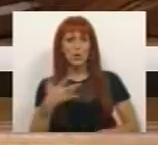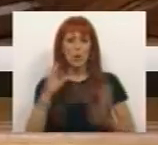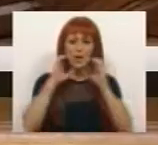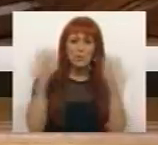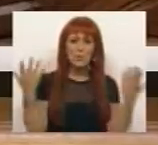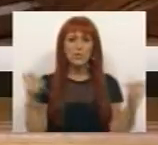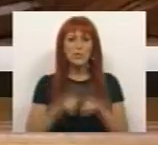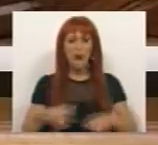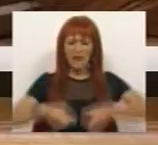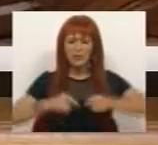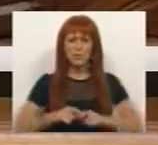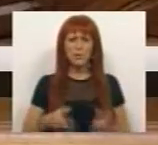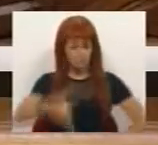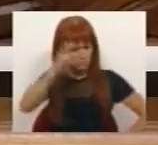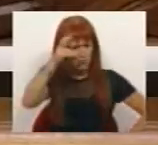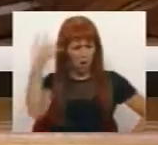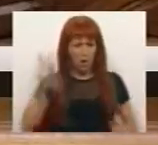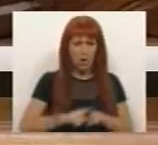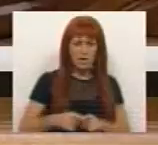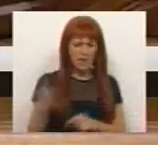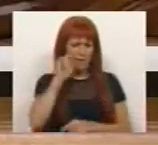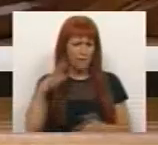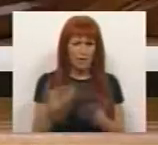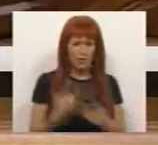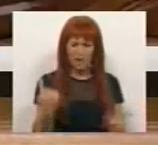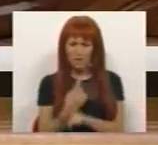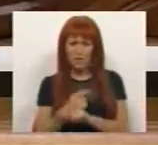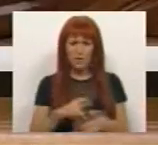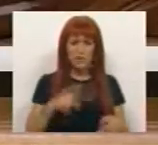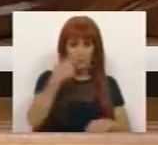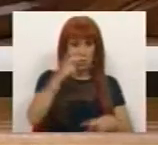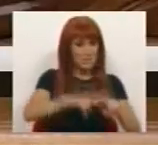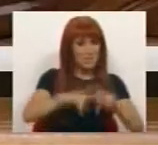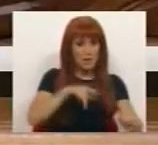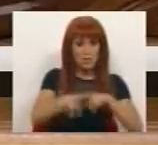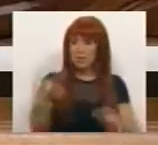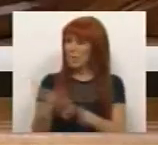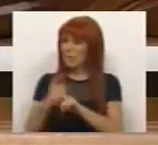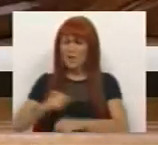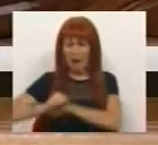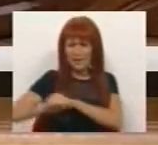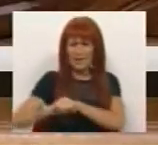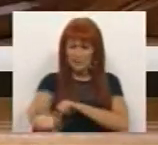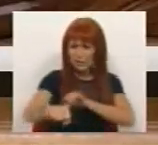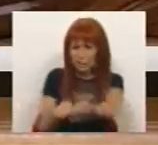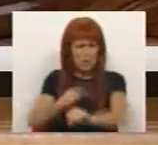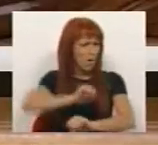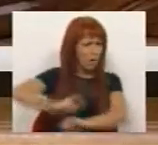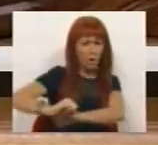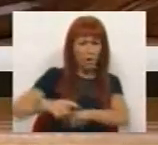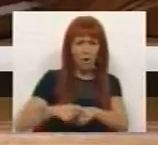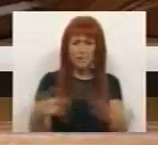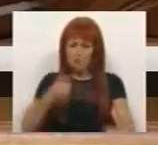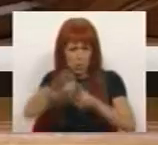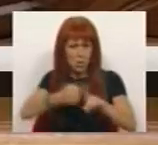Mário Soares assumiu corajosamente a defesa de vários presos políticos, de vários antifascistas que se opuseram